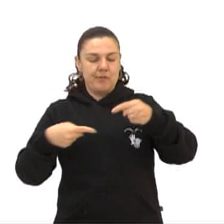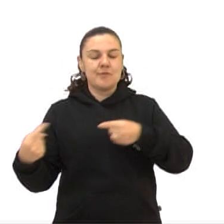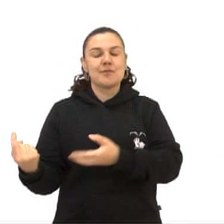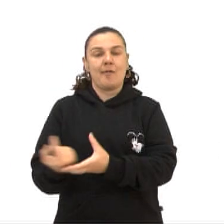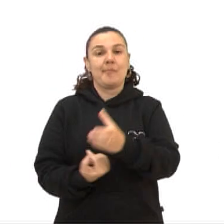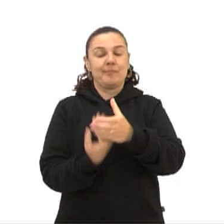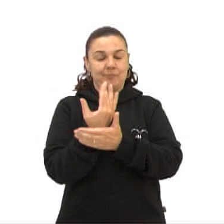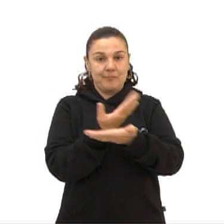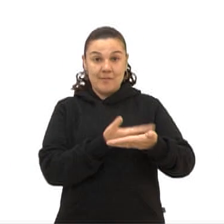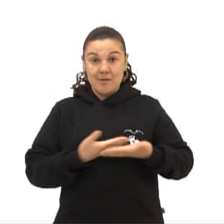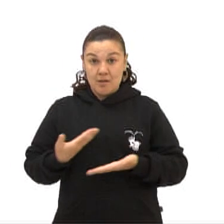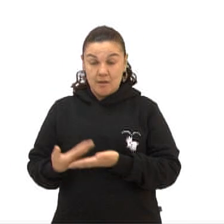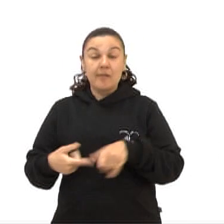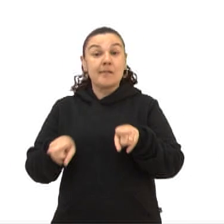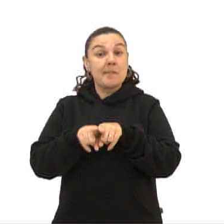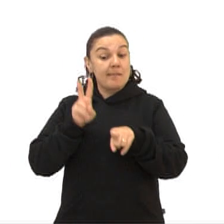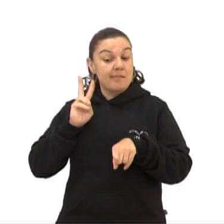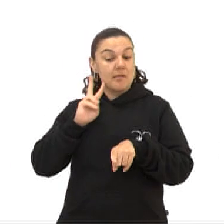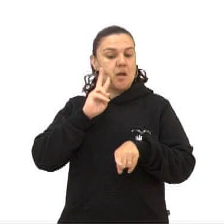Enem.